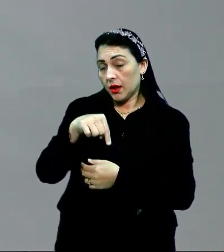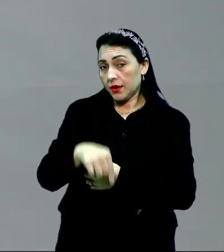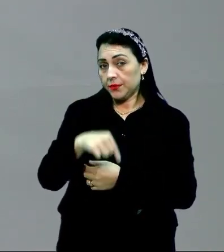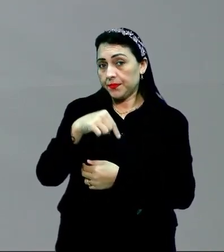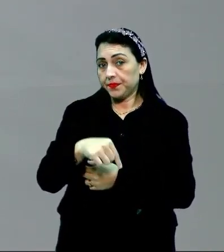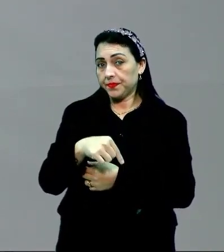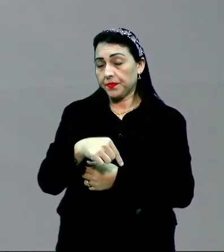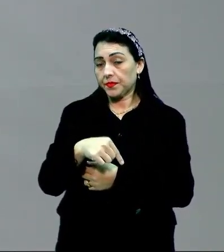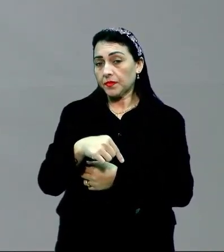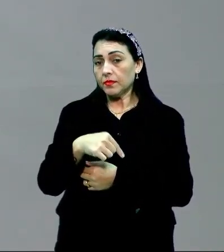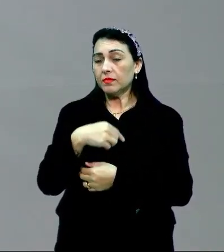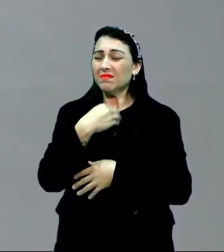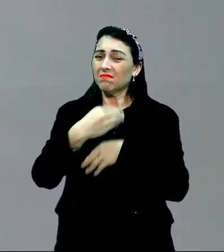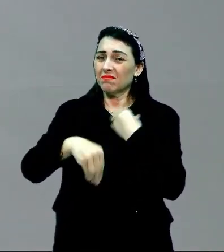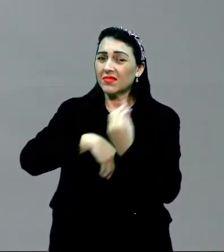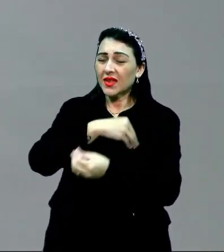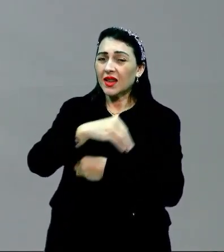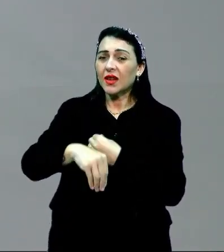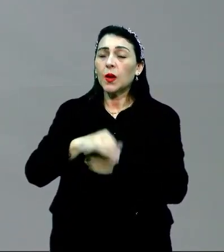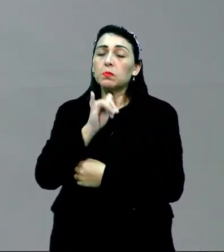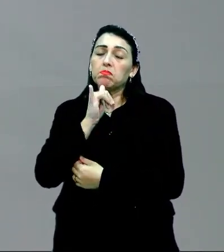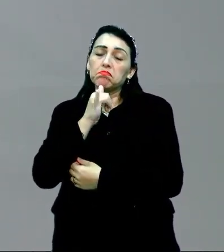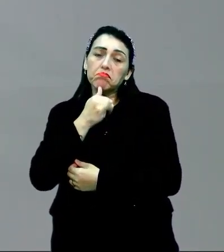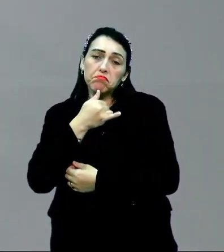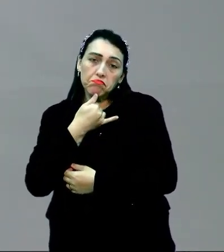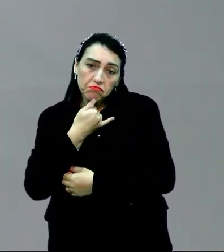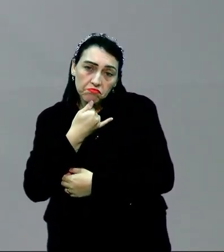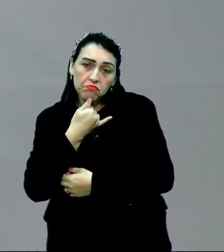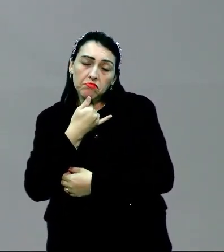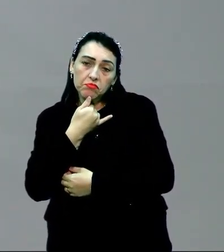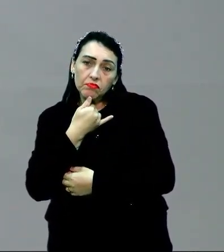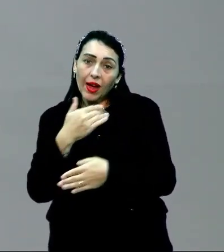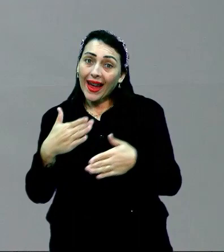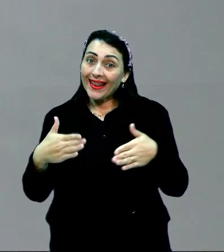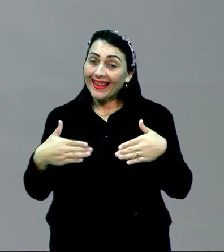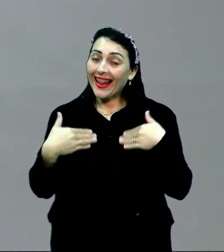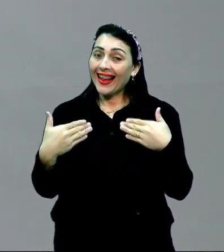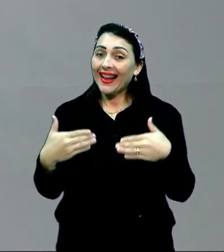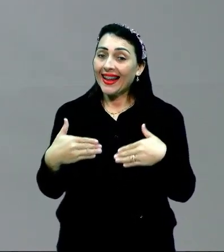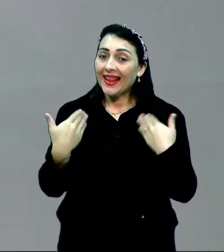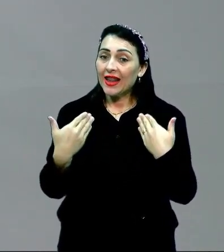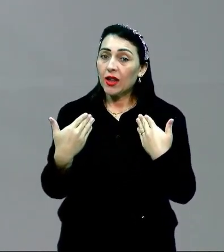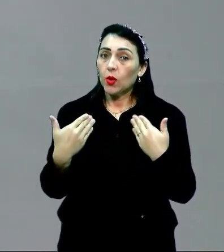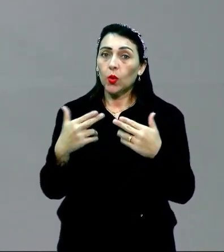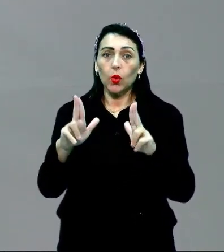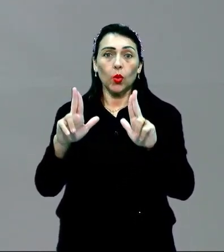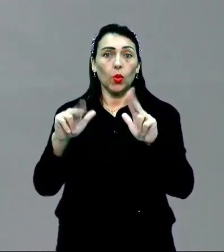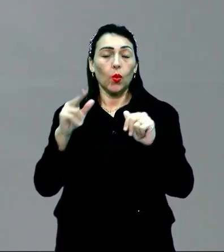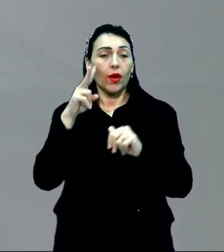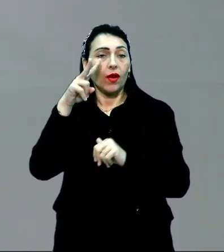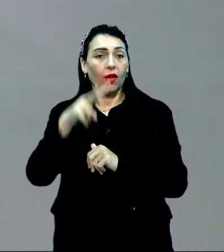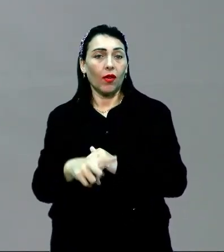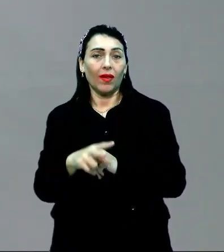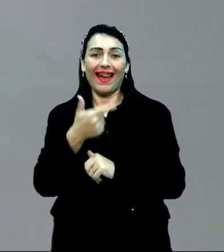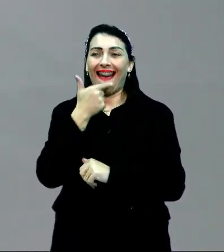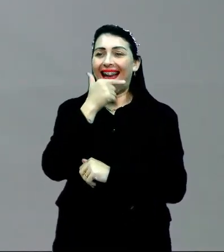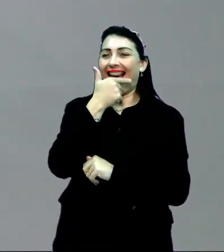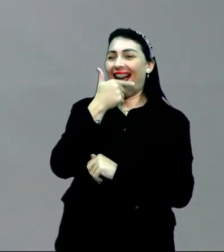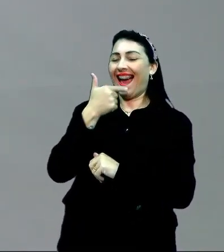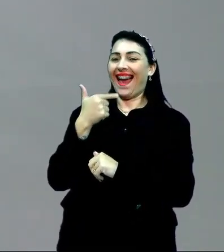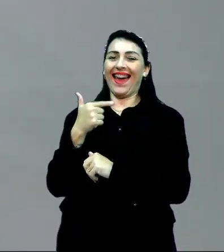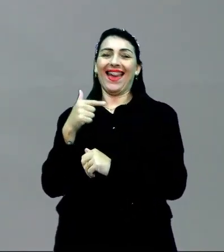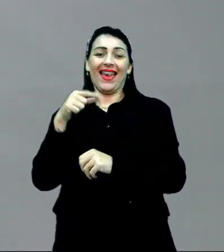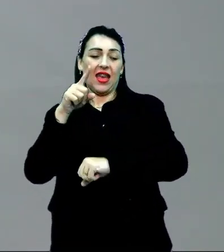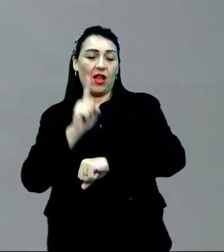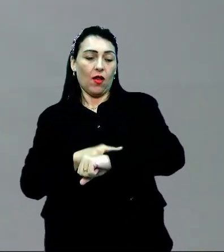a sensação se mistura né entre tristeza não alegria né porque eu nunca vi ninguém rindo dentro do cemitério né